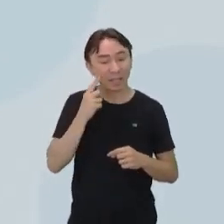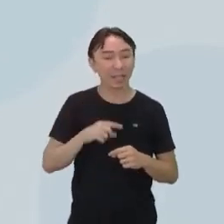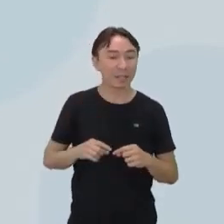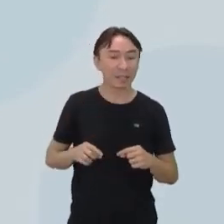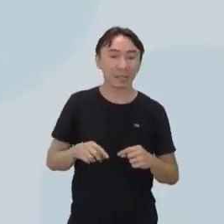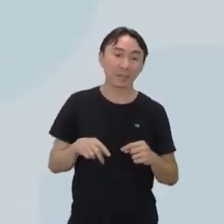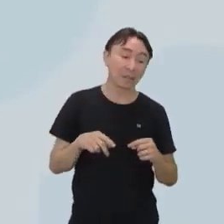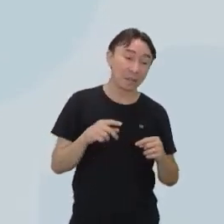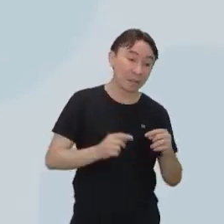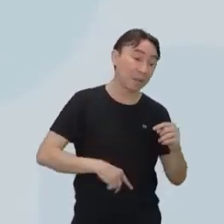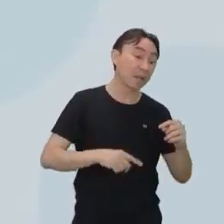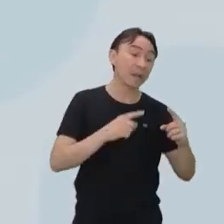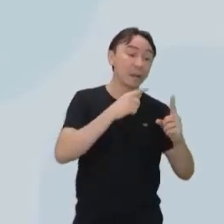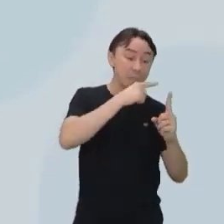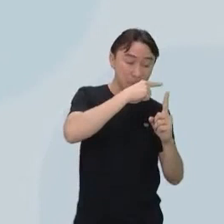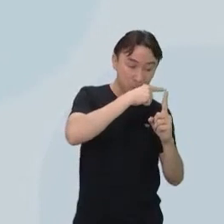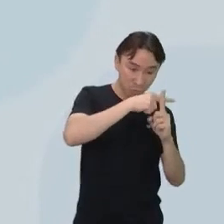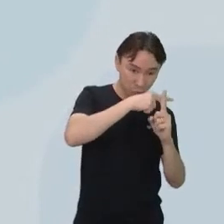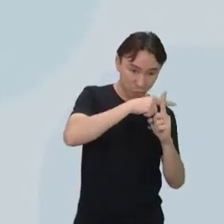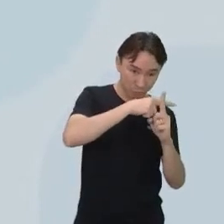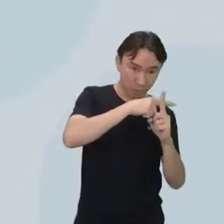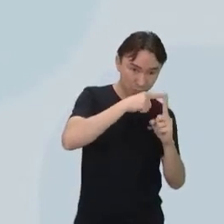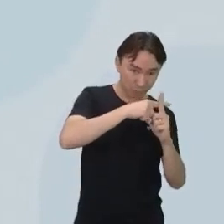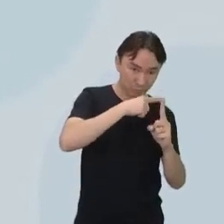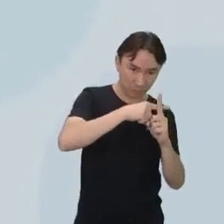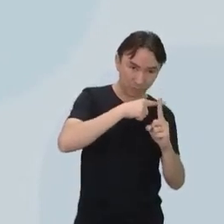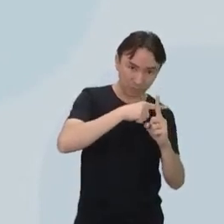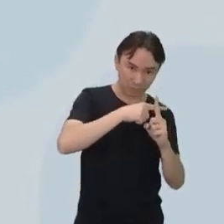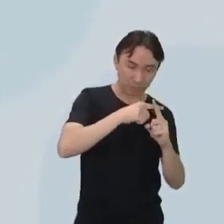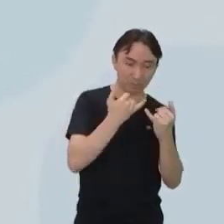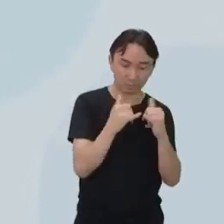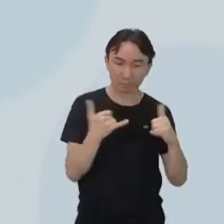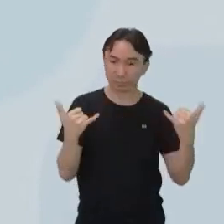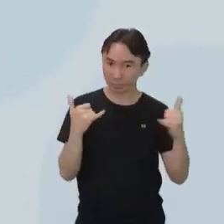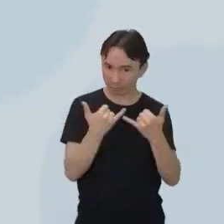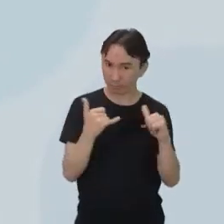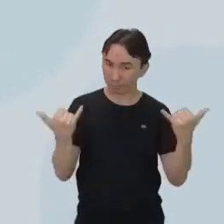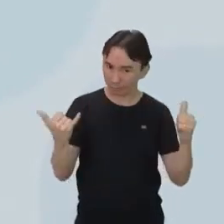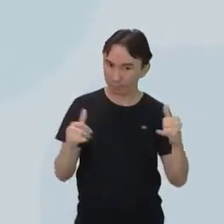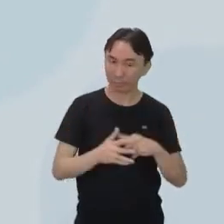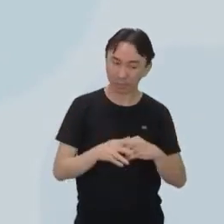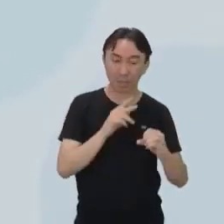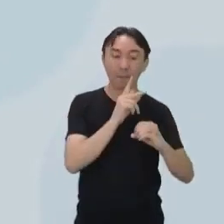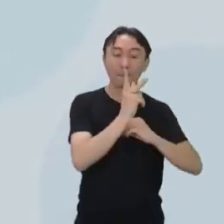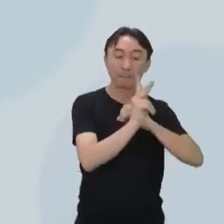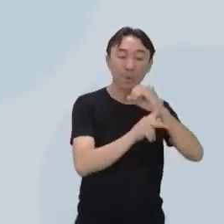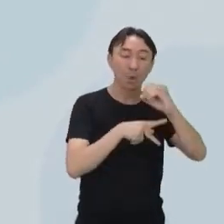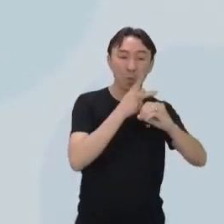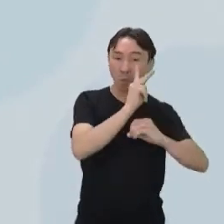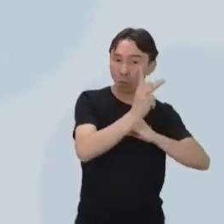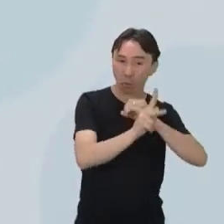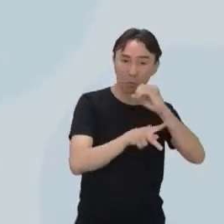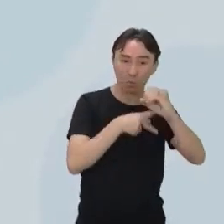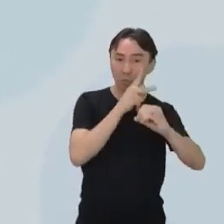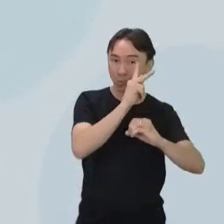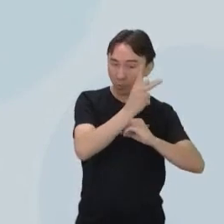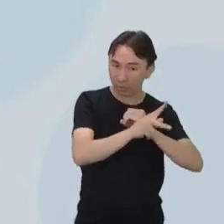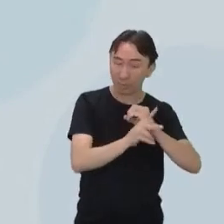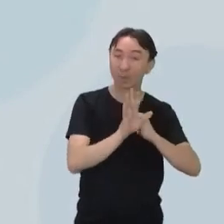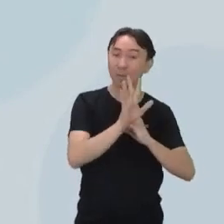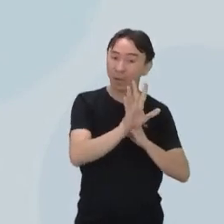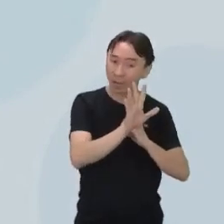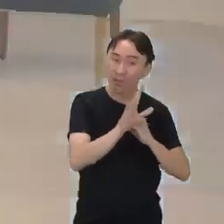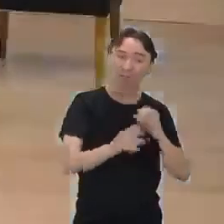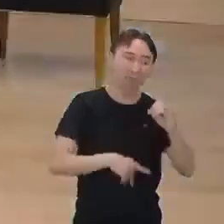negativas, é quantidade de partículas positivas. Acontece que, de acordo com a ideia atômica, né, da estrutura atômica,